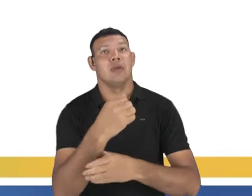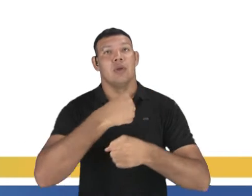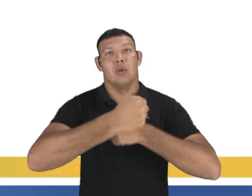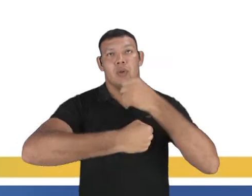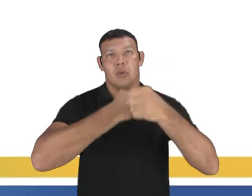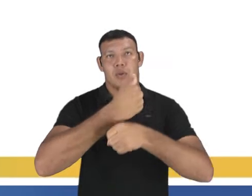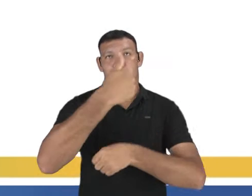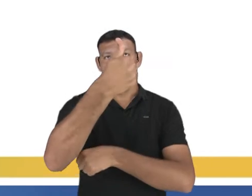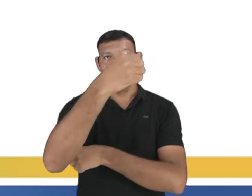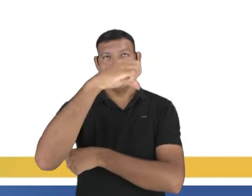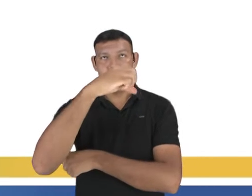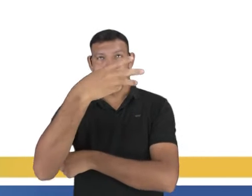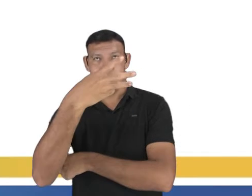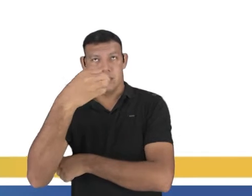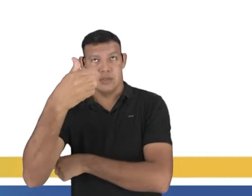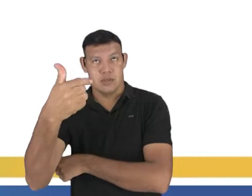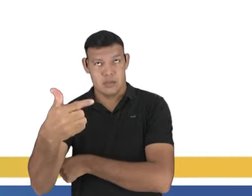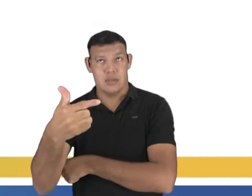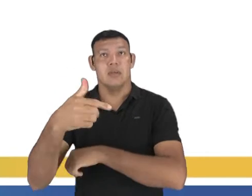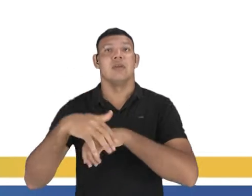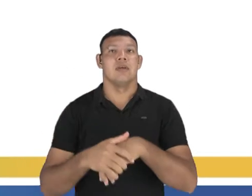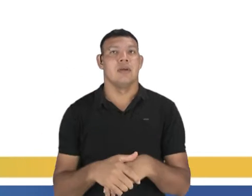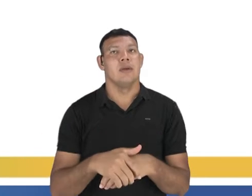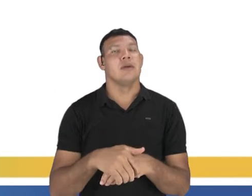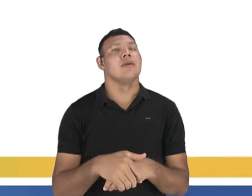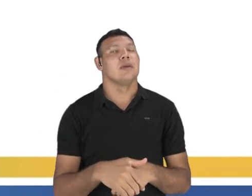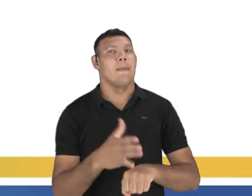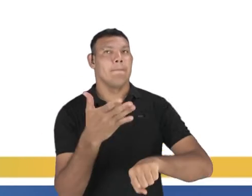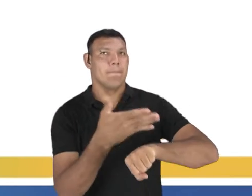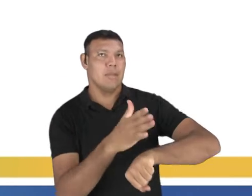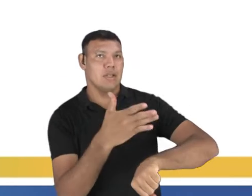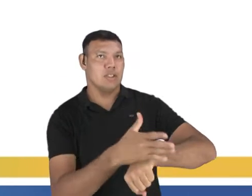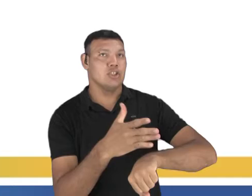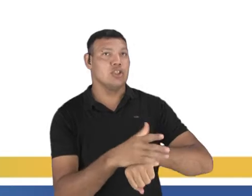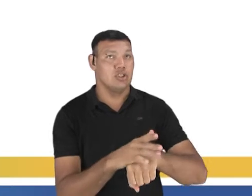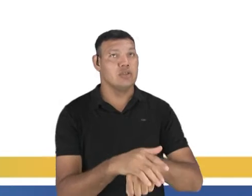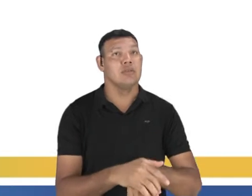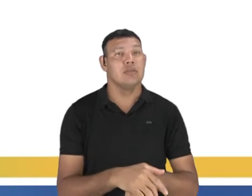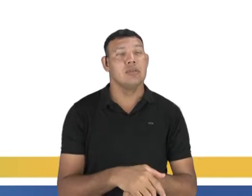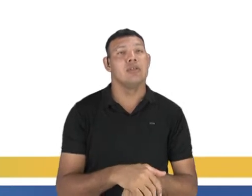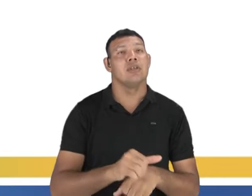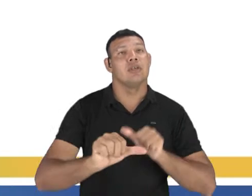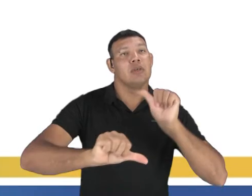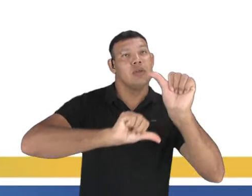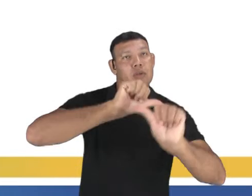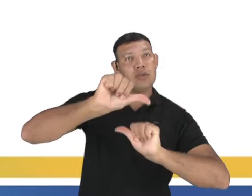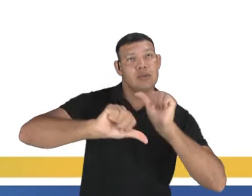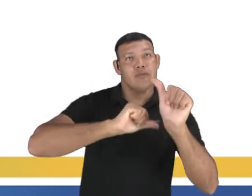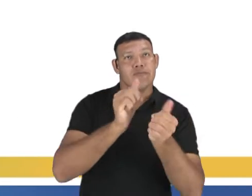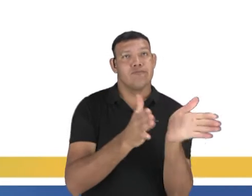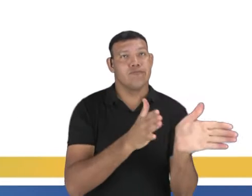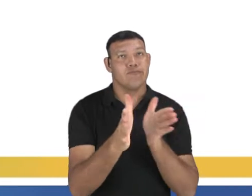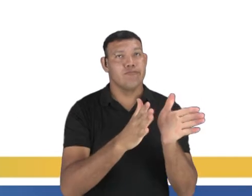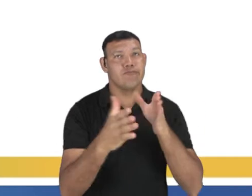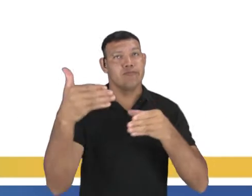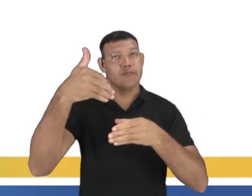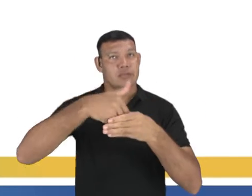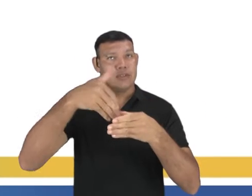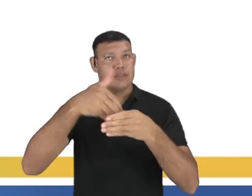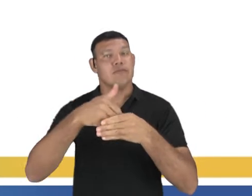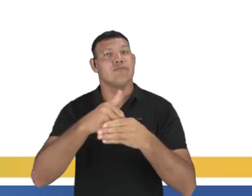1932 como parte de uma ampla reforma no processo eleitoral incentivada pela Revolução